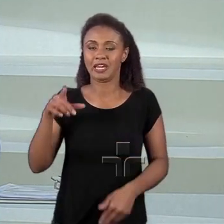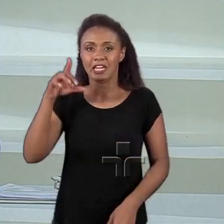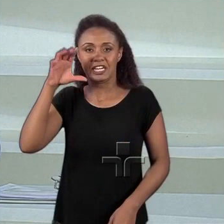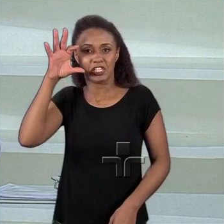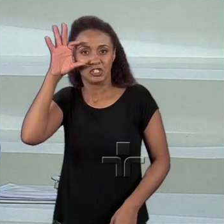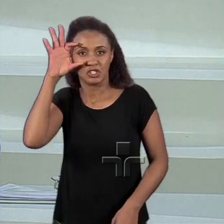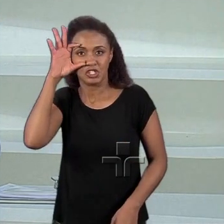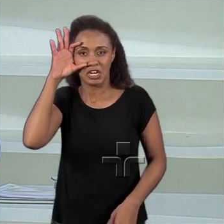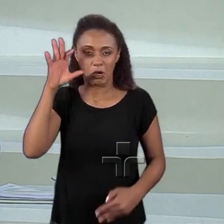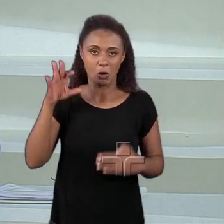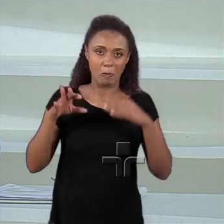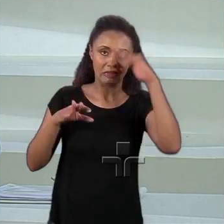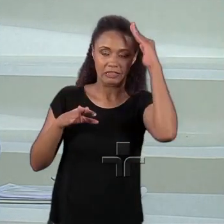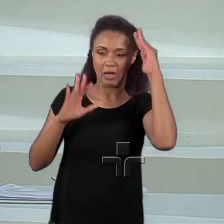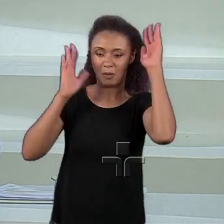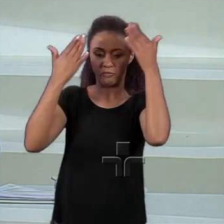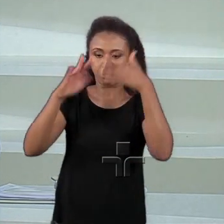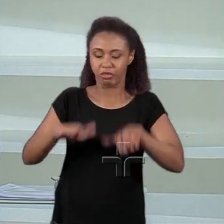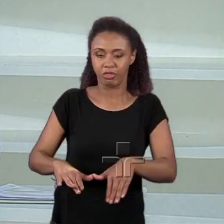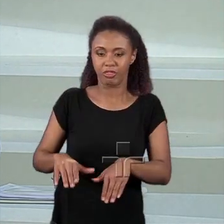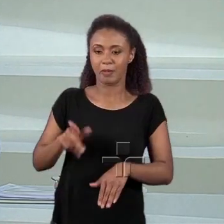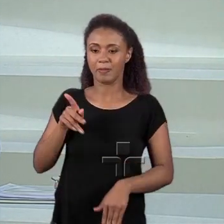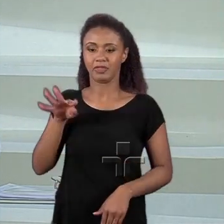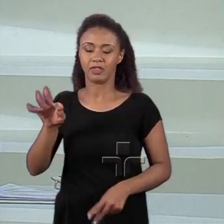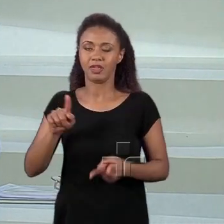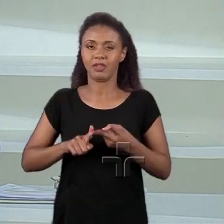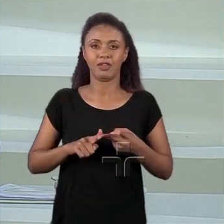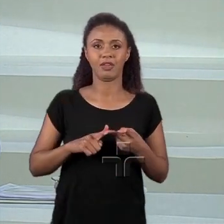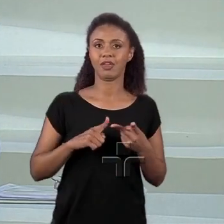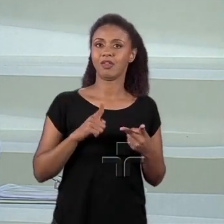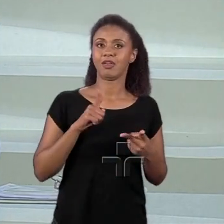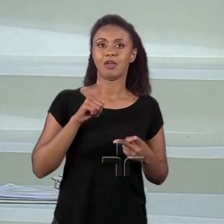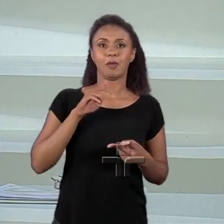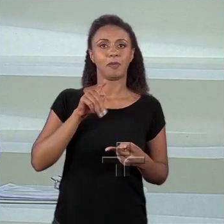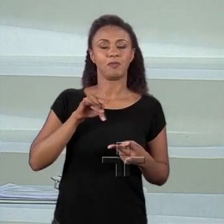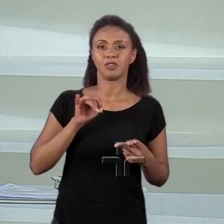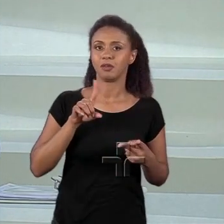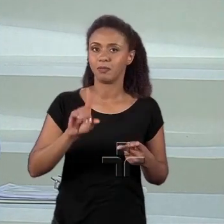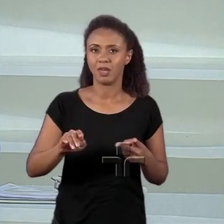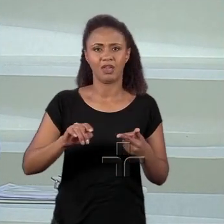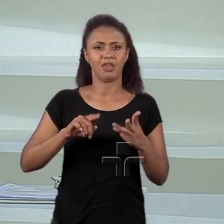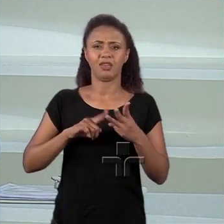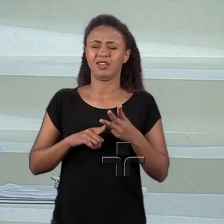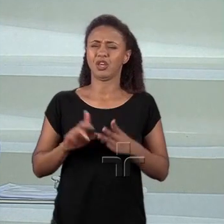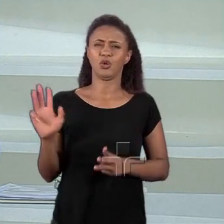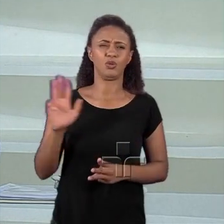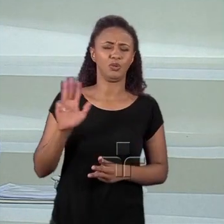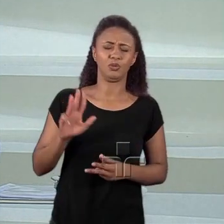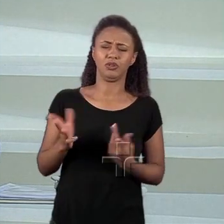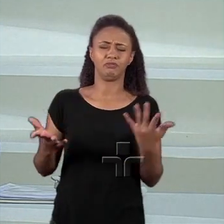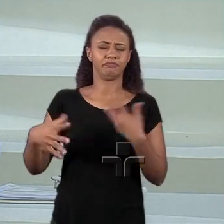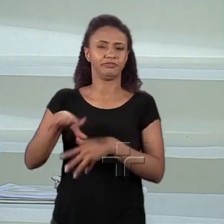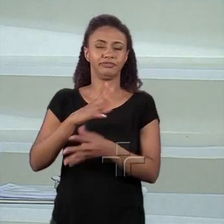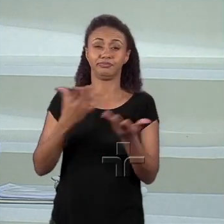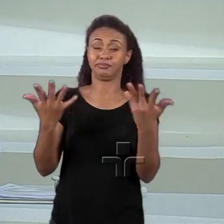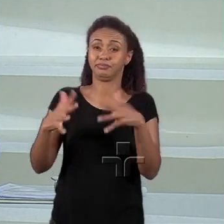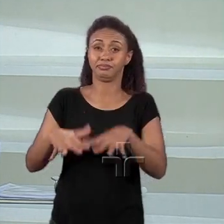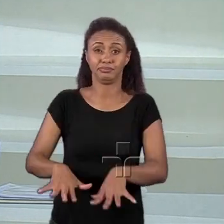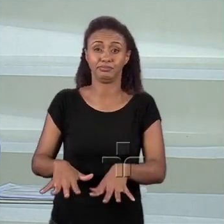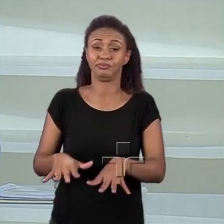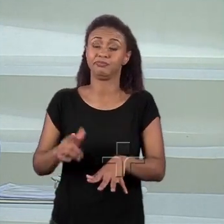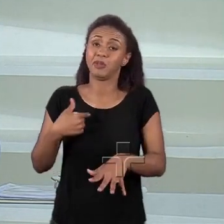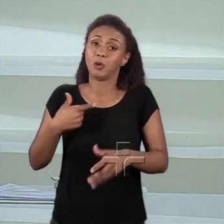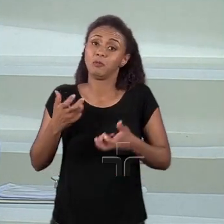Temer, PT, PMDB e Lula, que jogou o Brasil nesse sofrimento. É um programa mais completo, mais